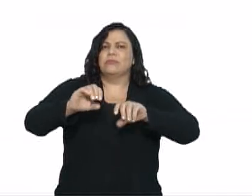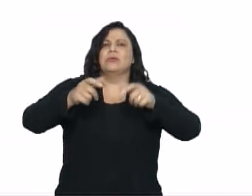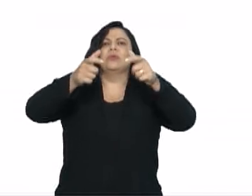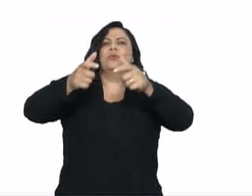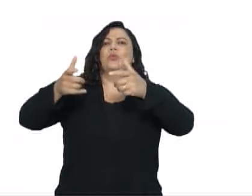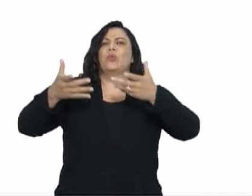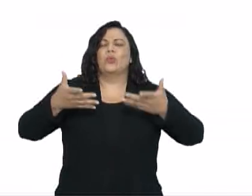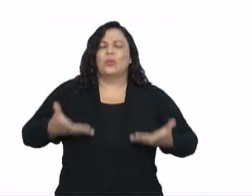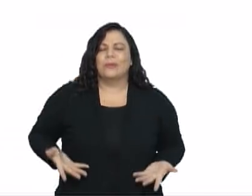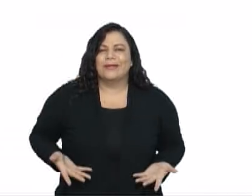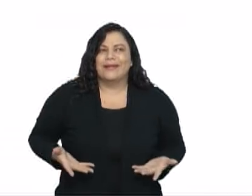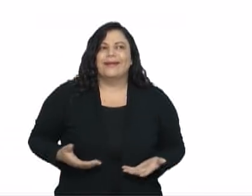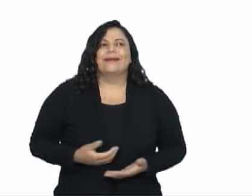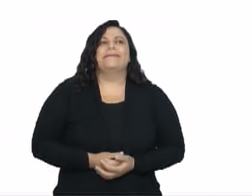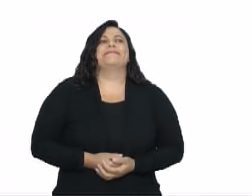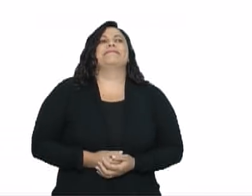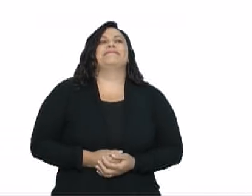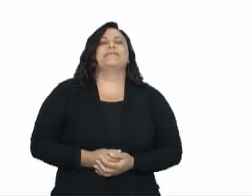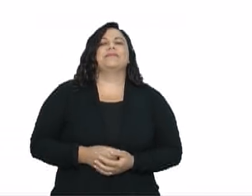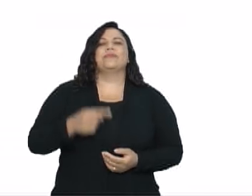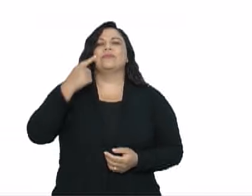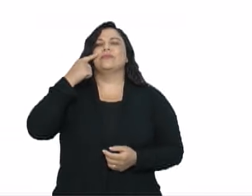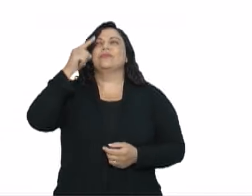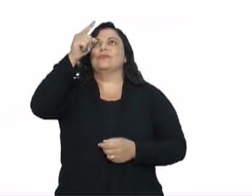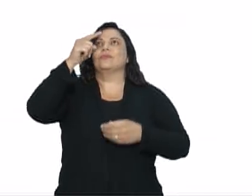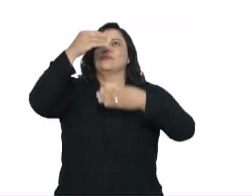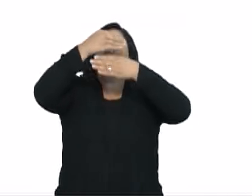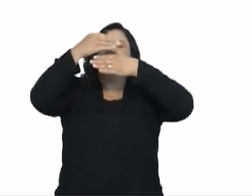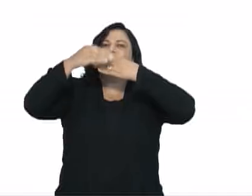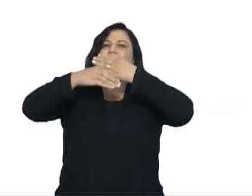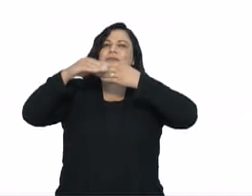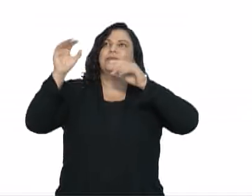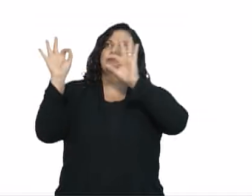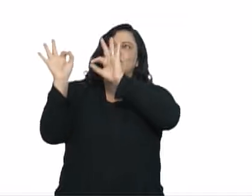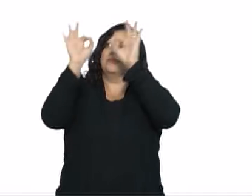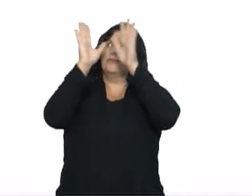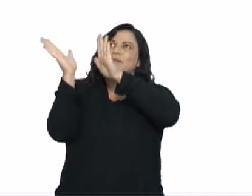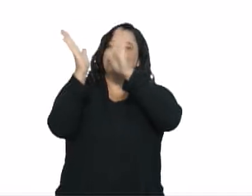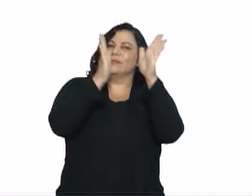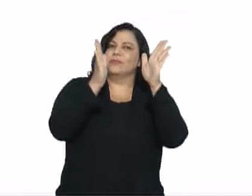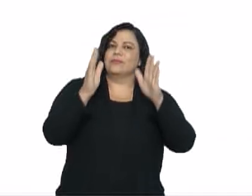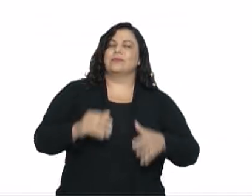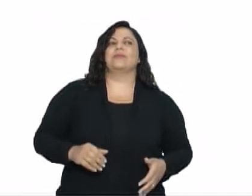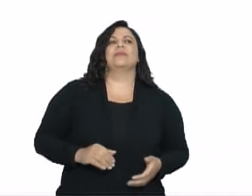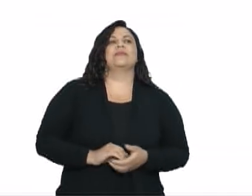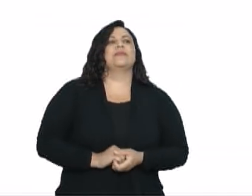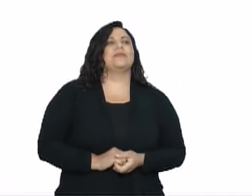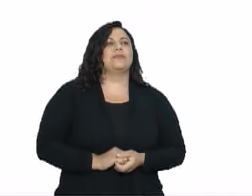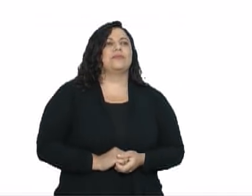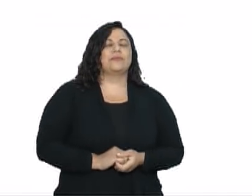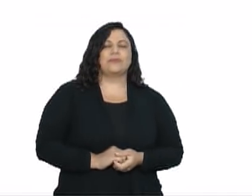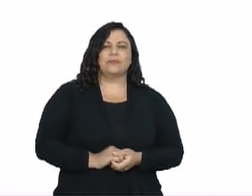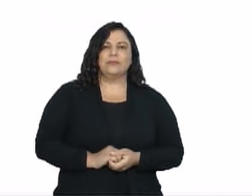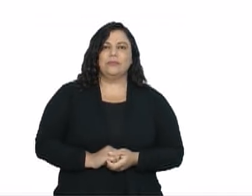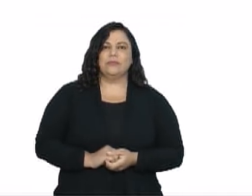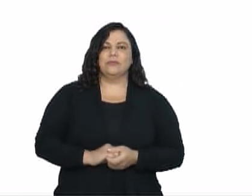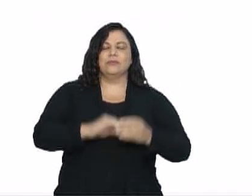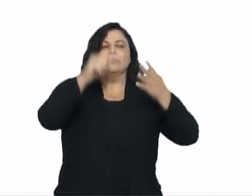isso? Onde que nós olhamos para isso? Olha esse gráfico. Olha aí, ó, Macau, Coreia do Sul, Finlândia,